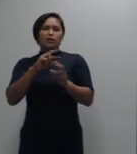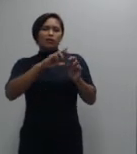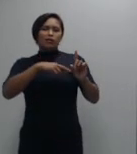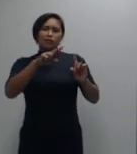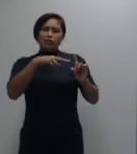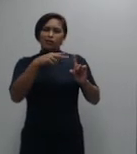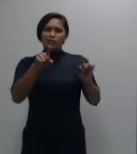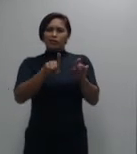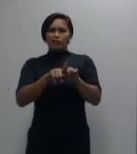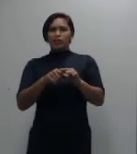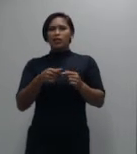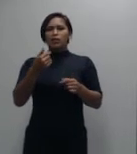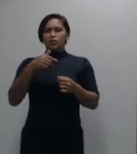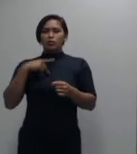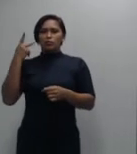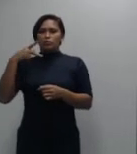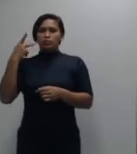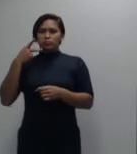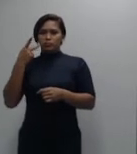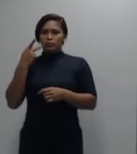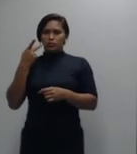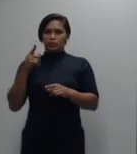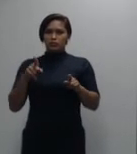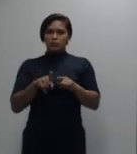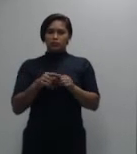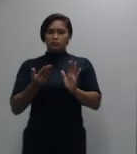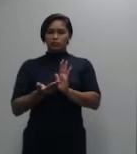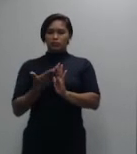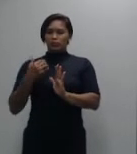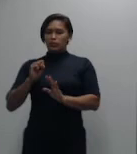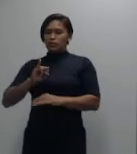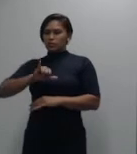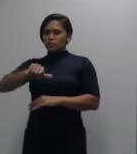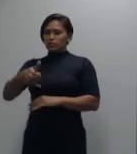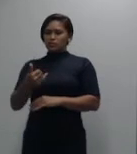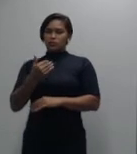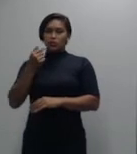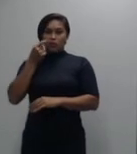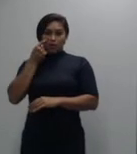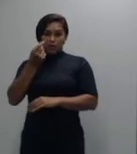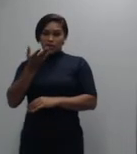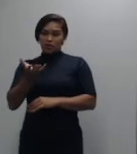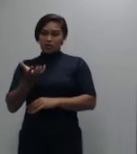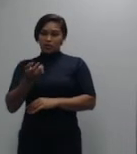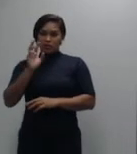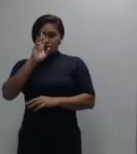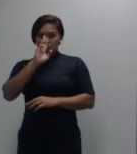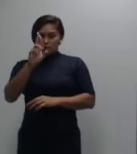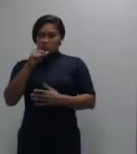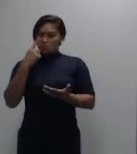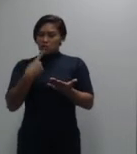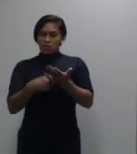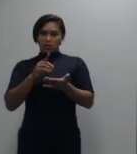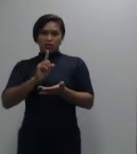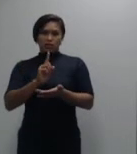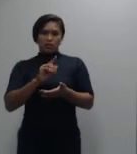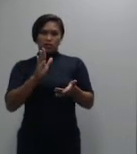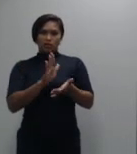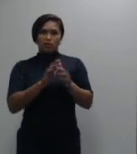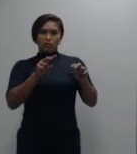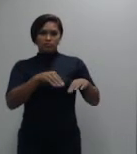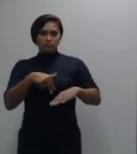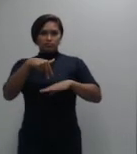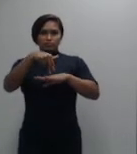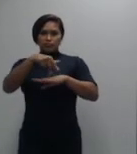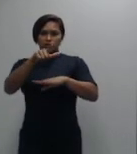parecer do Procurador se o procurador o presidente do STJD falta de interesse que com o devido respeito não se aplica em funcionamento